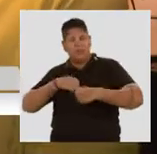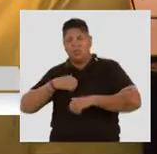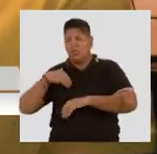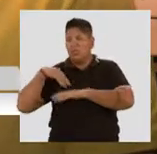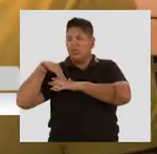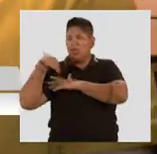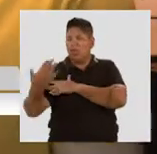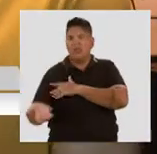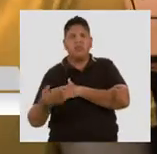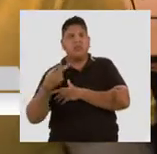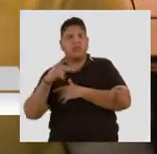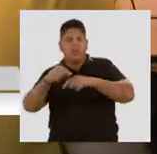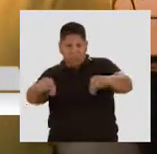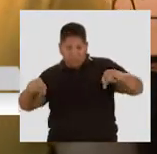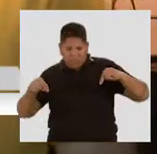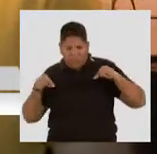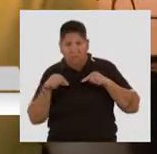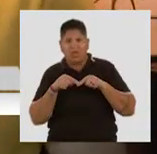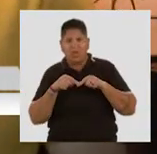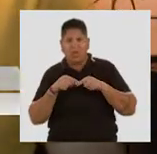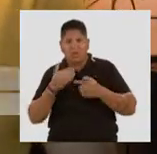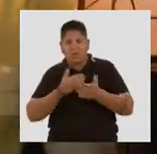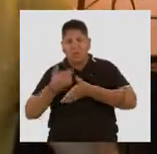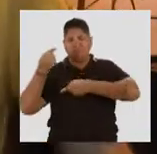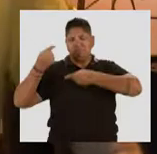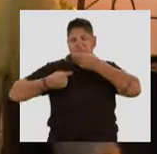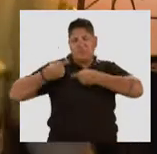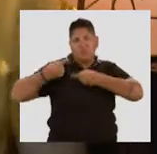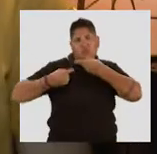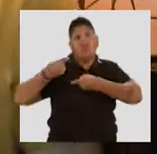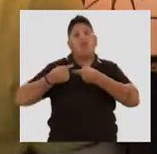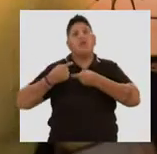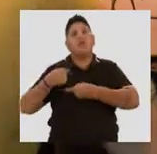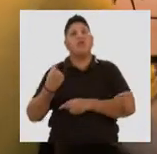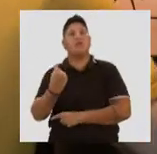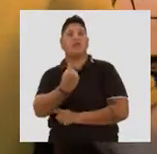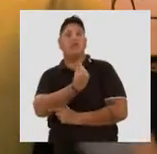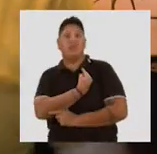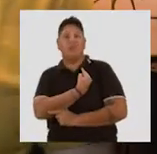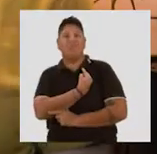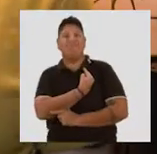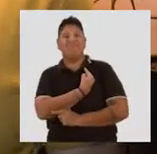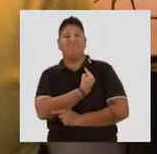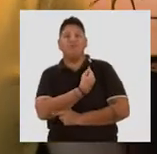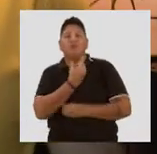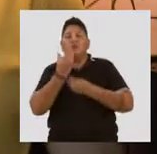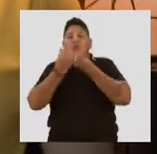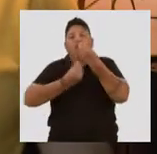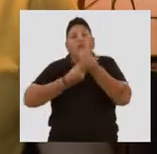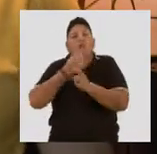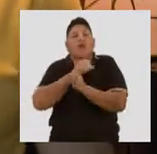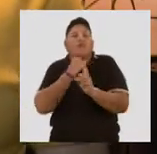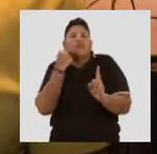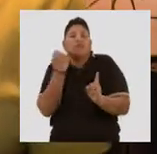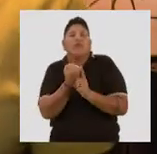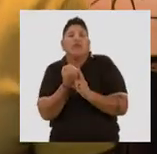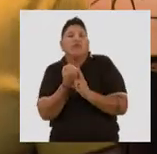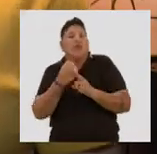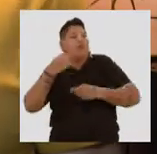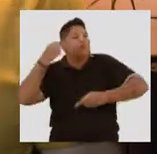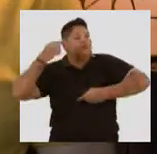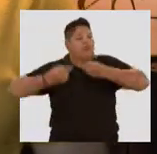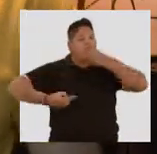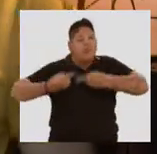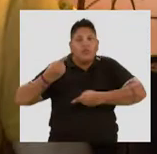sair dos seus espaços, dos seus gabinetes e discutir, debater entre nós, com a